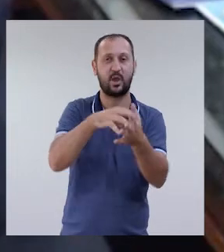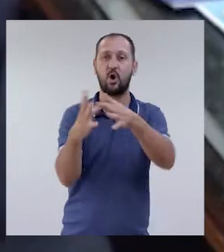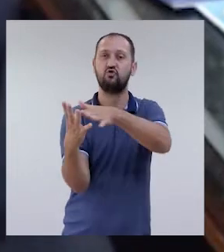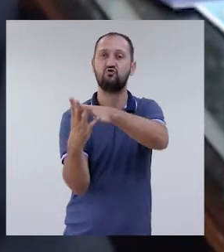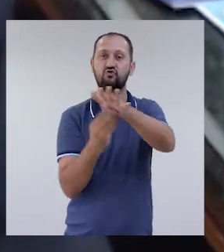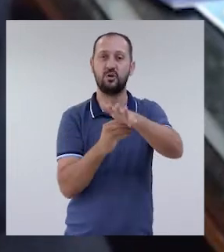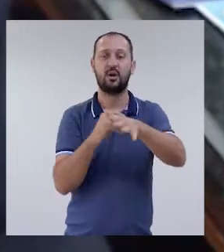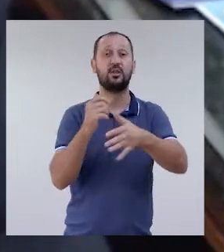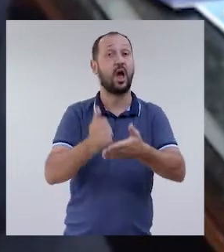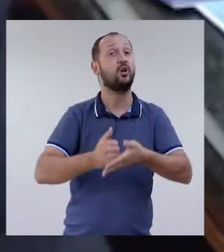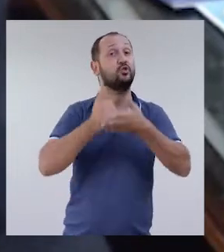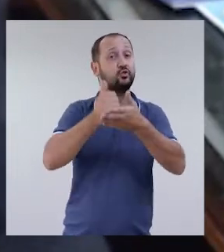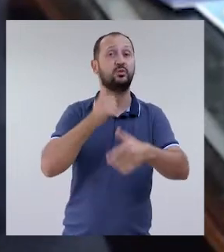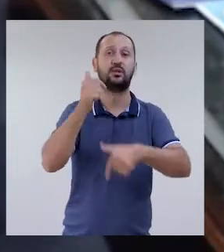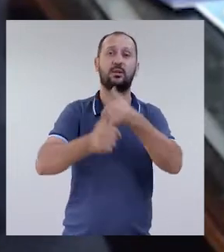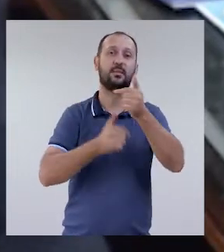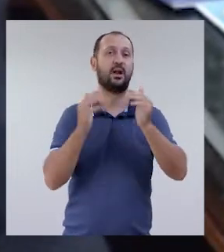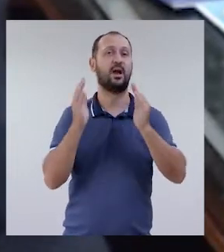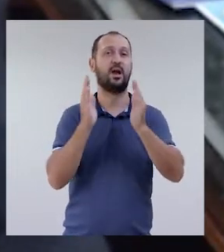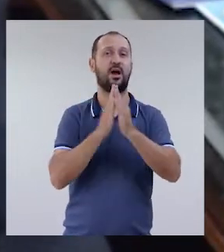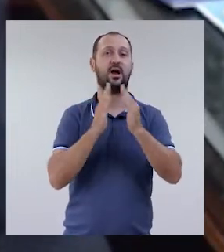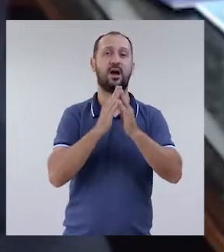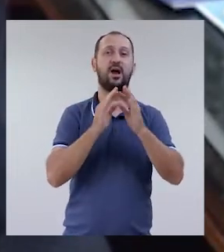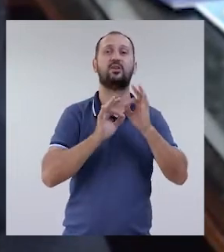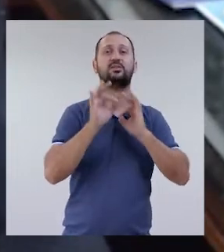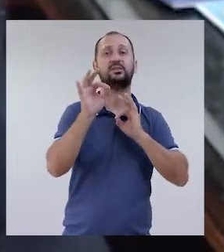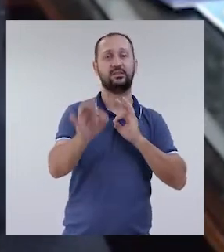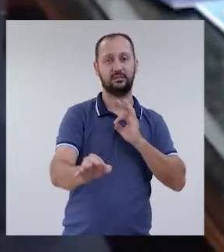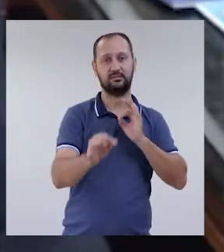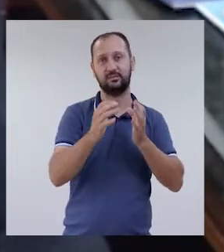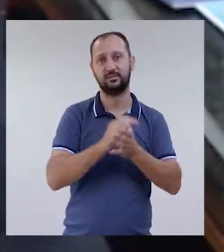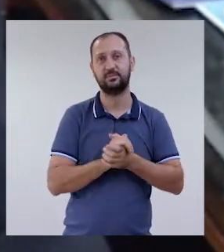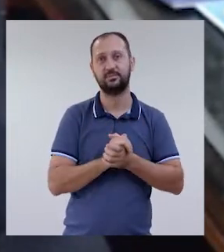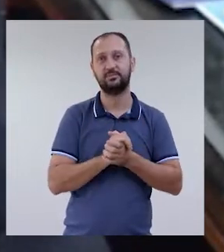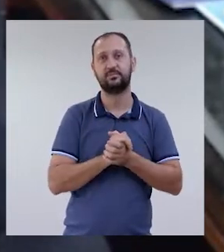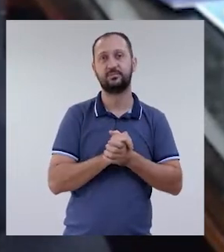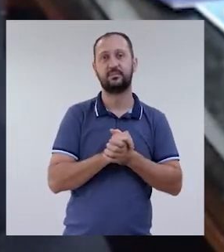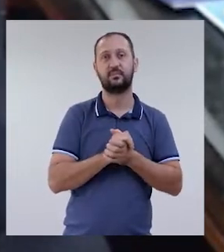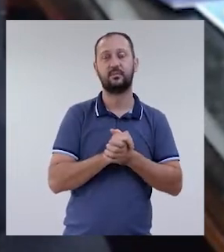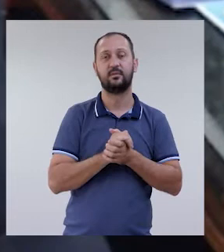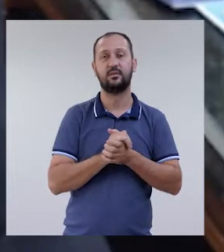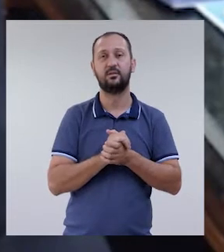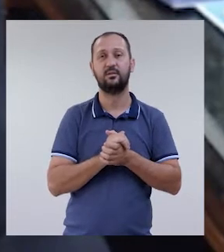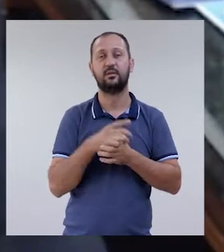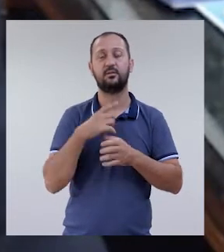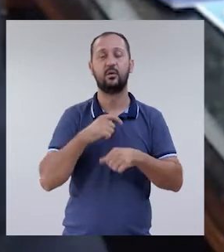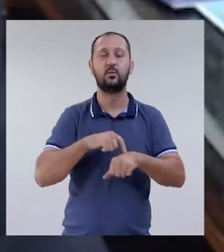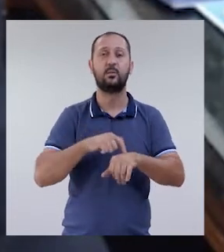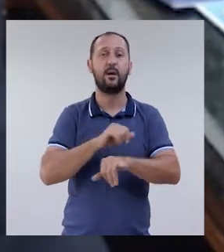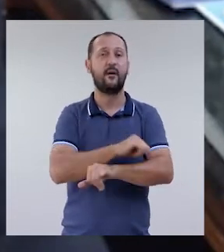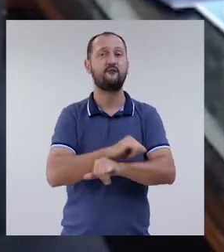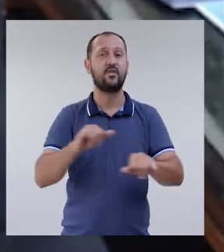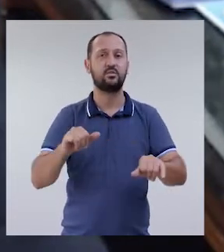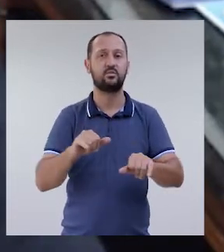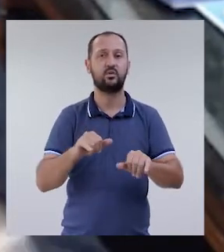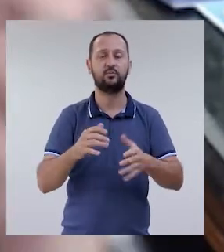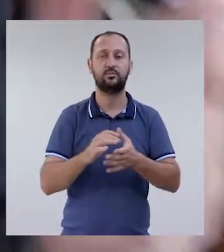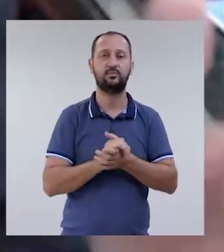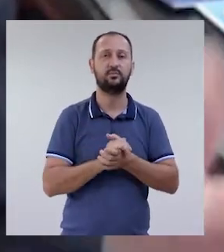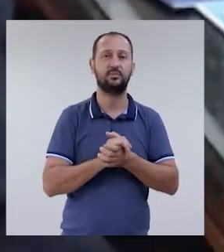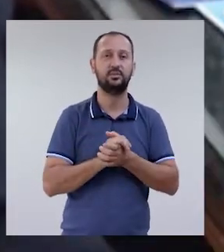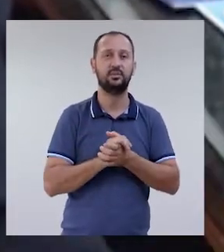realização do trabalho remoto. Então, quando foi declarada a